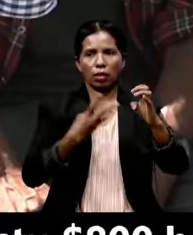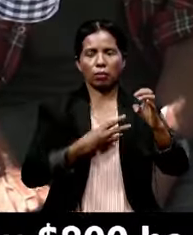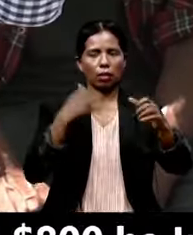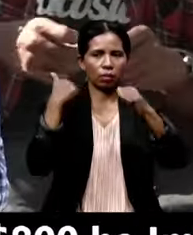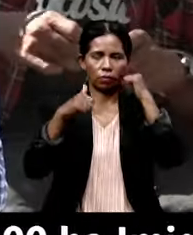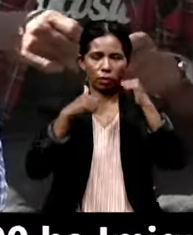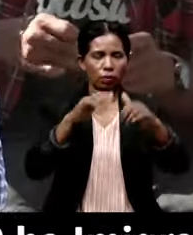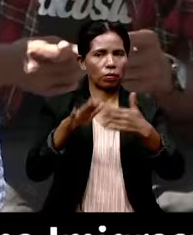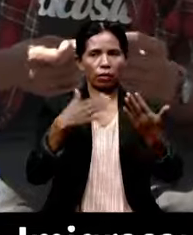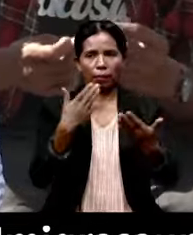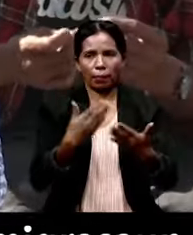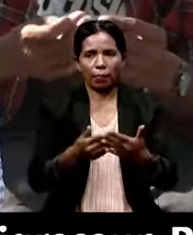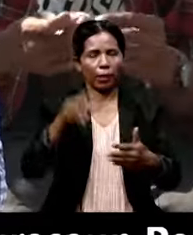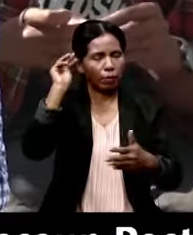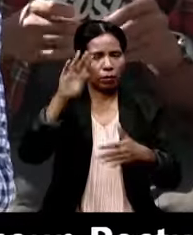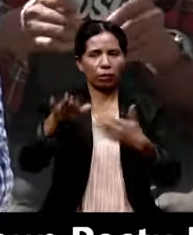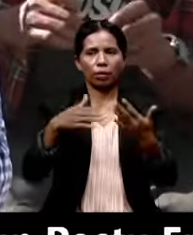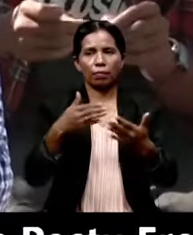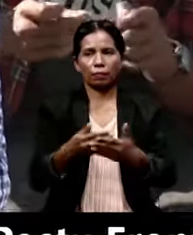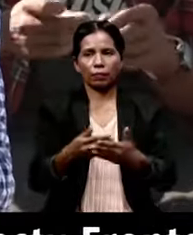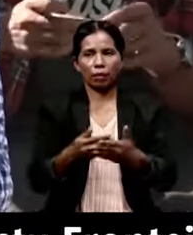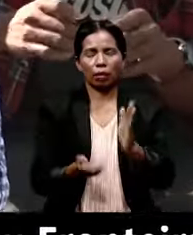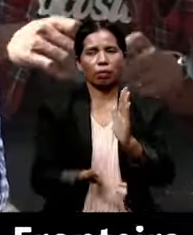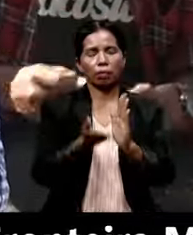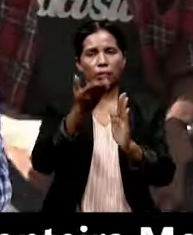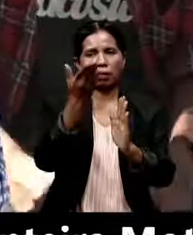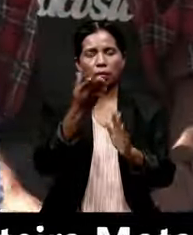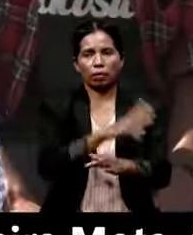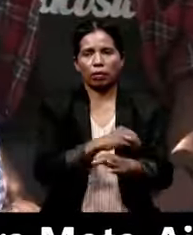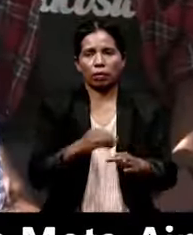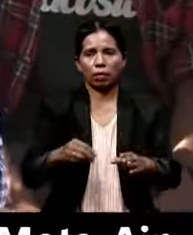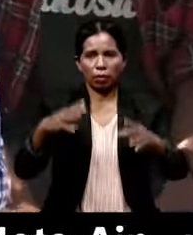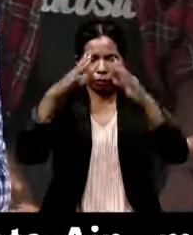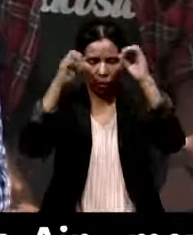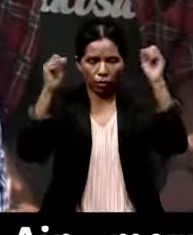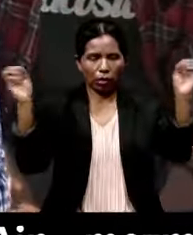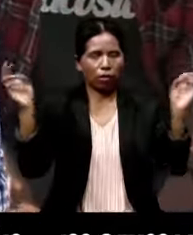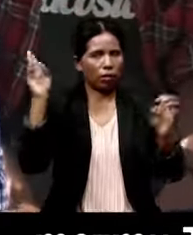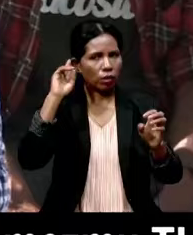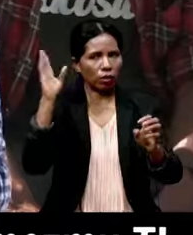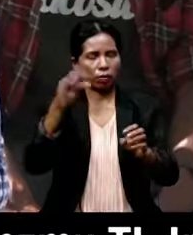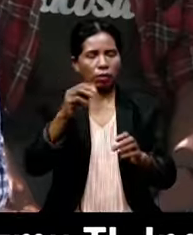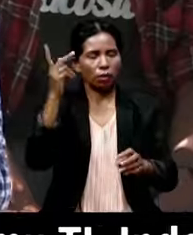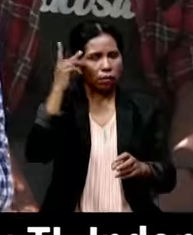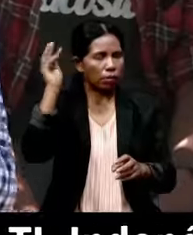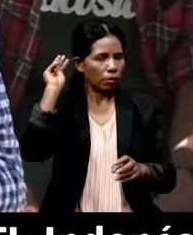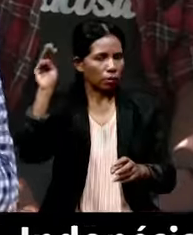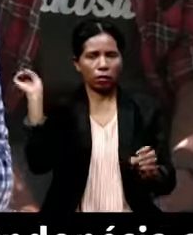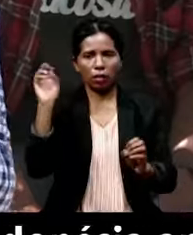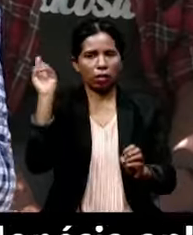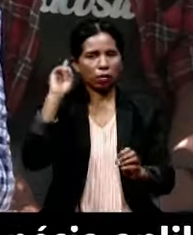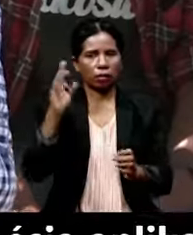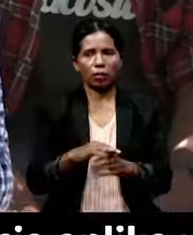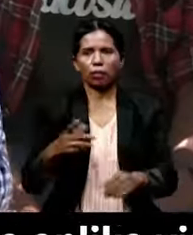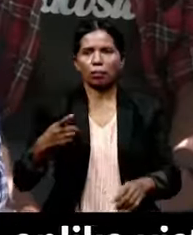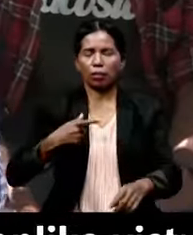mas que é, né? Excelência ministra, da Roma, Tauan, bote e fala órgão soberano. Presidente, mas nia la ronona. Primeiro ministro, mas nia la ronona. Parlamento,